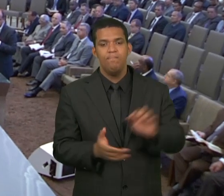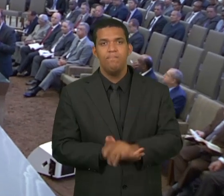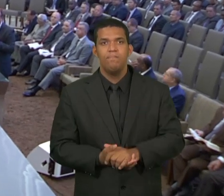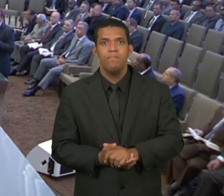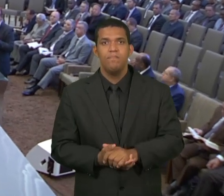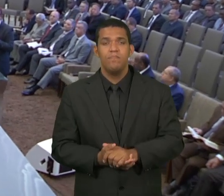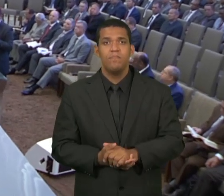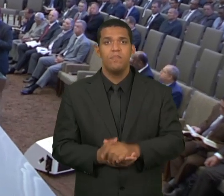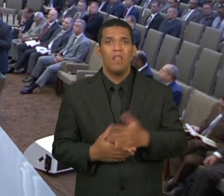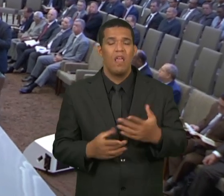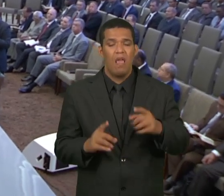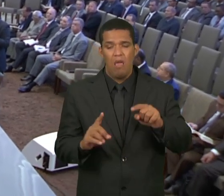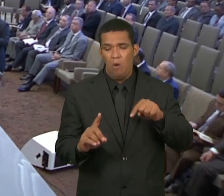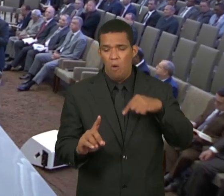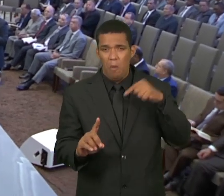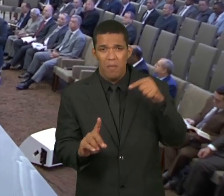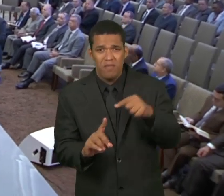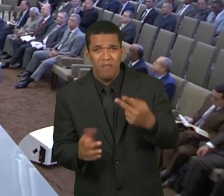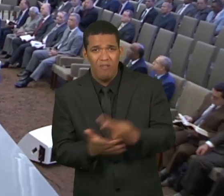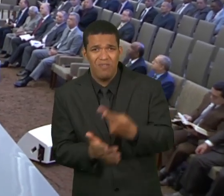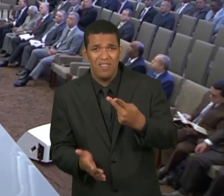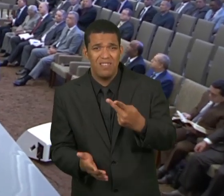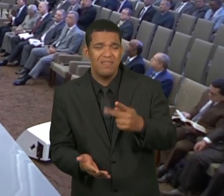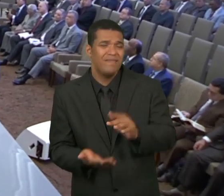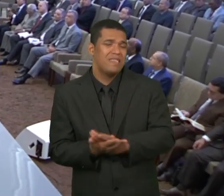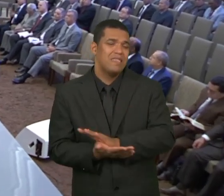o propósito não se cumpre.